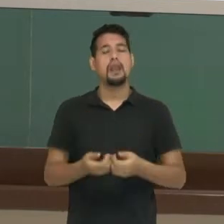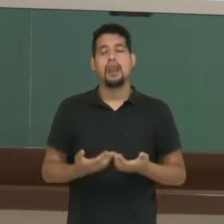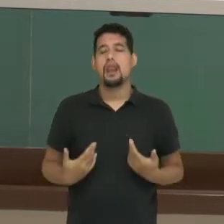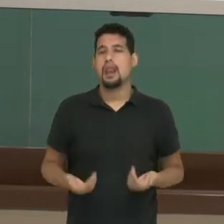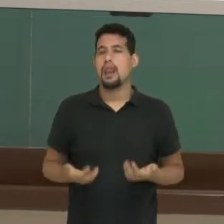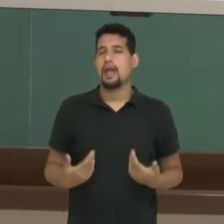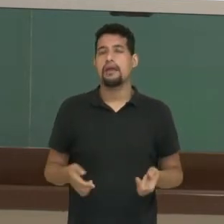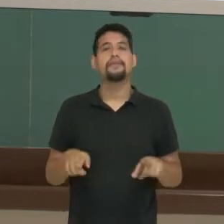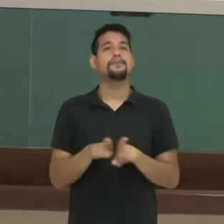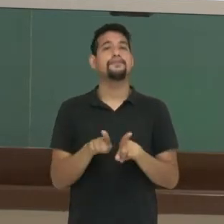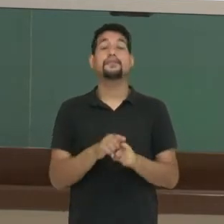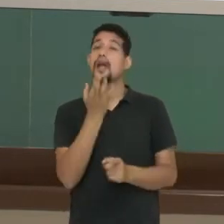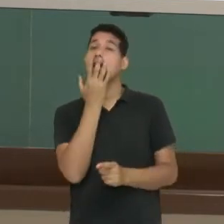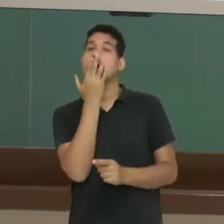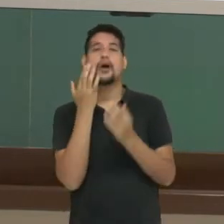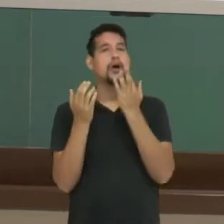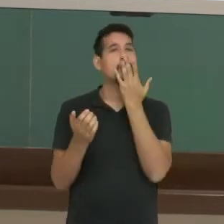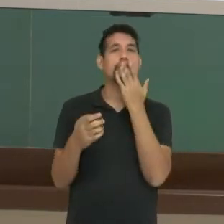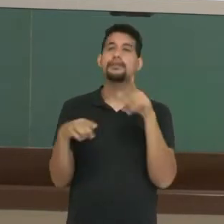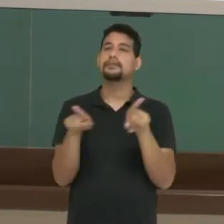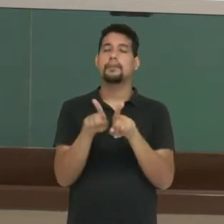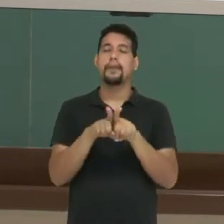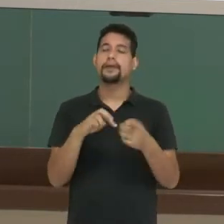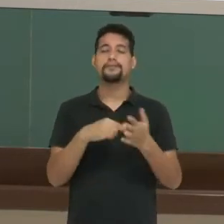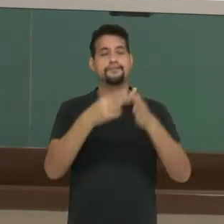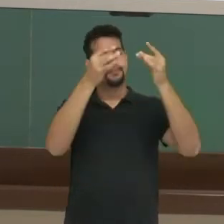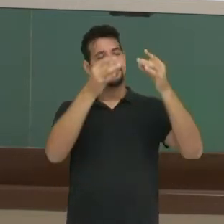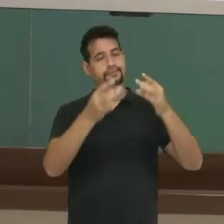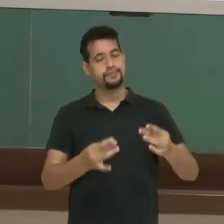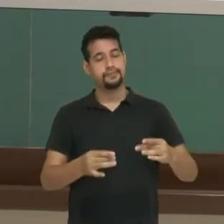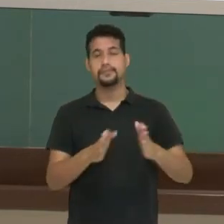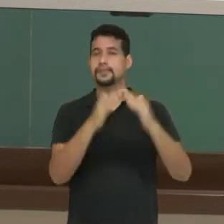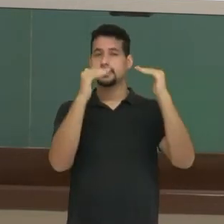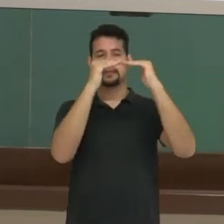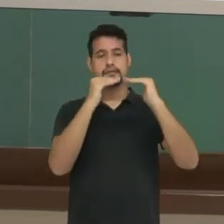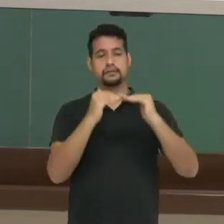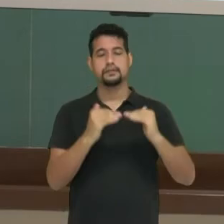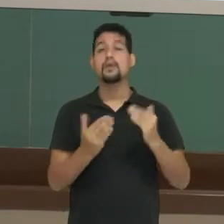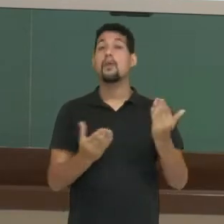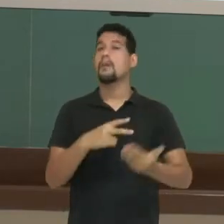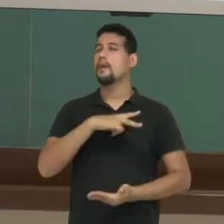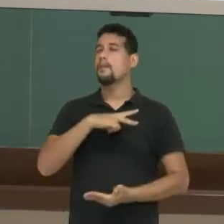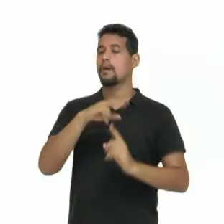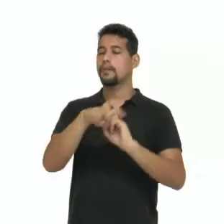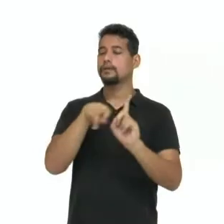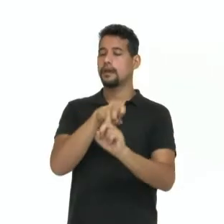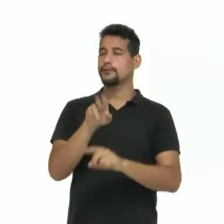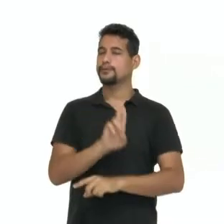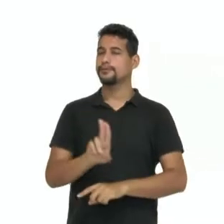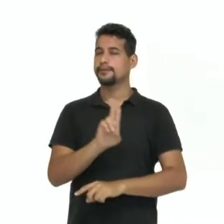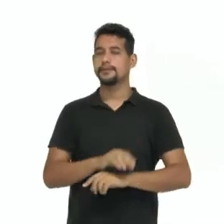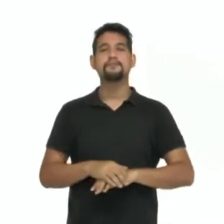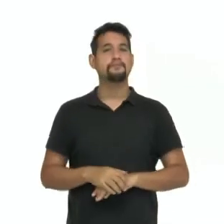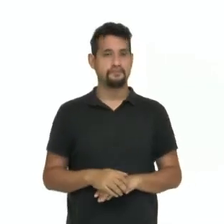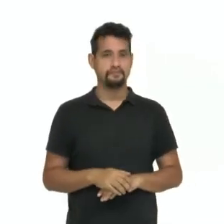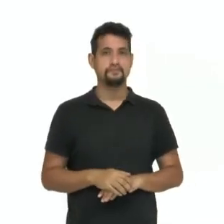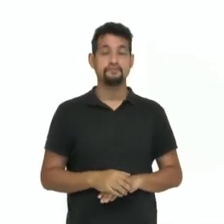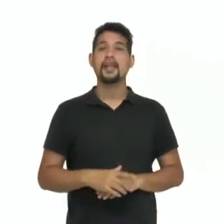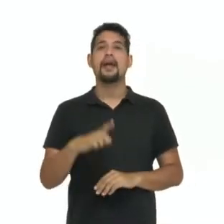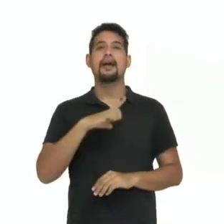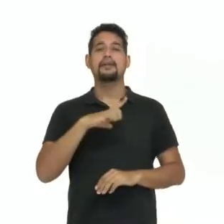leve, então as cores também são determinadas de acordo com a própria modalidade, né? Então aqui nós temos